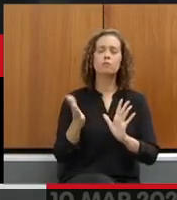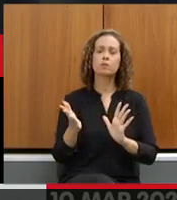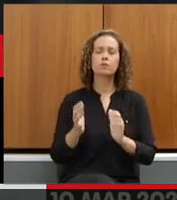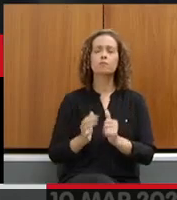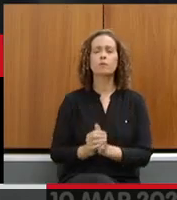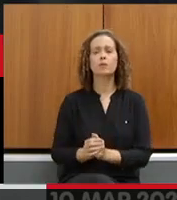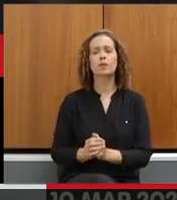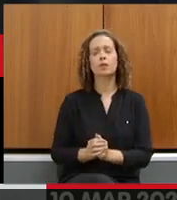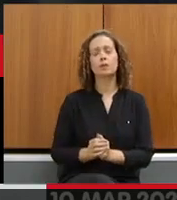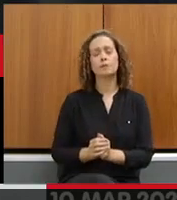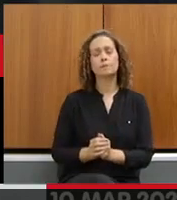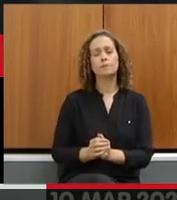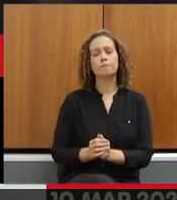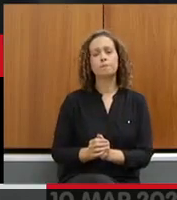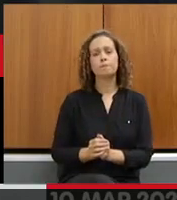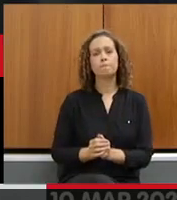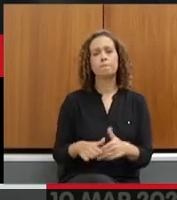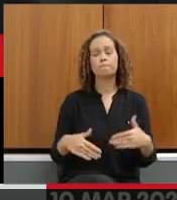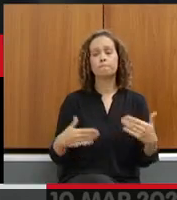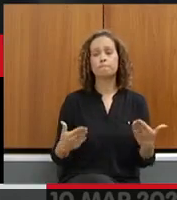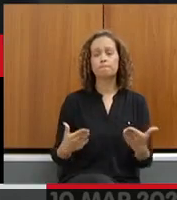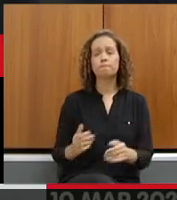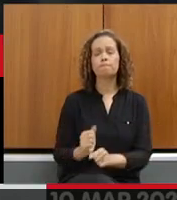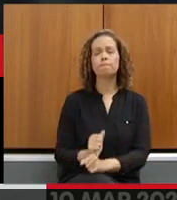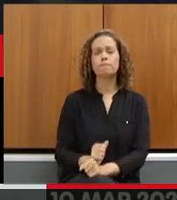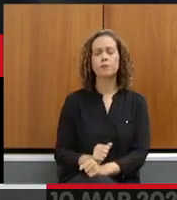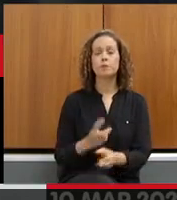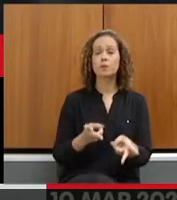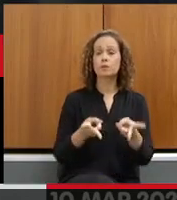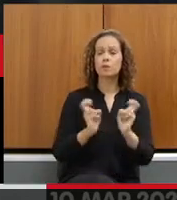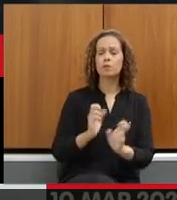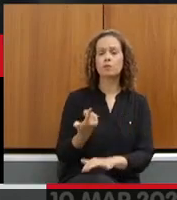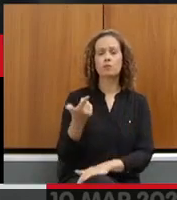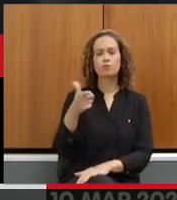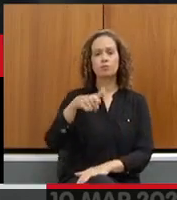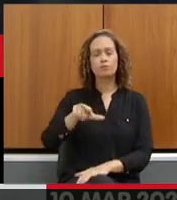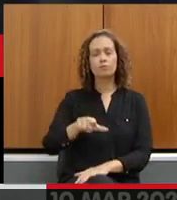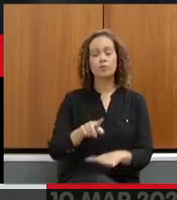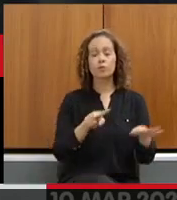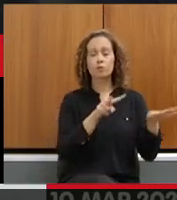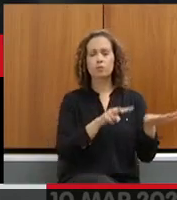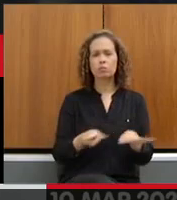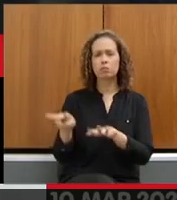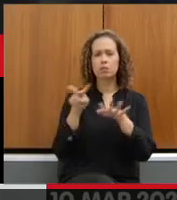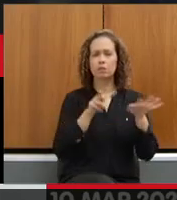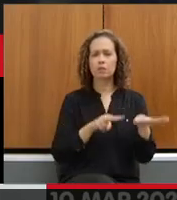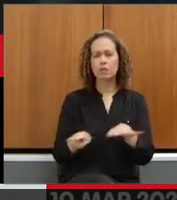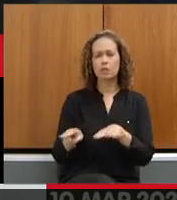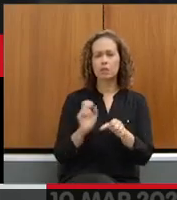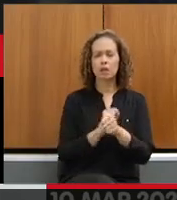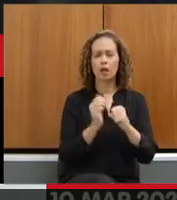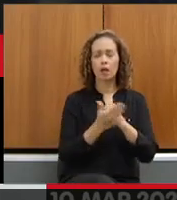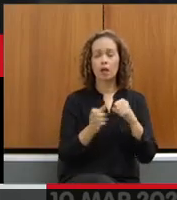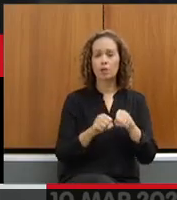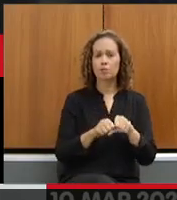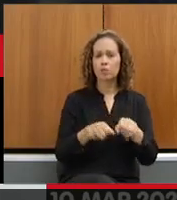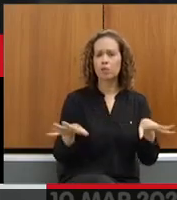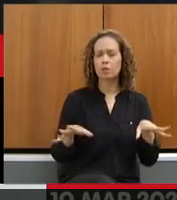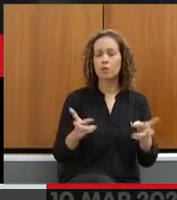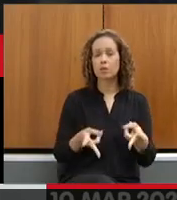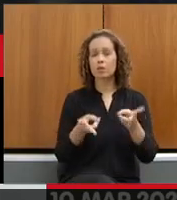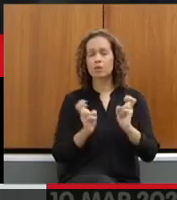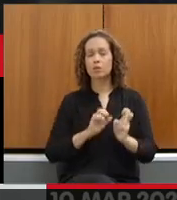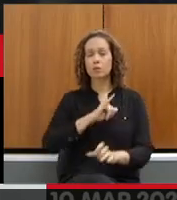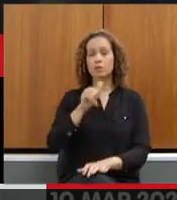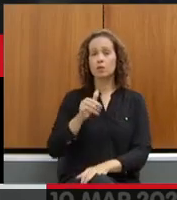de alta e quando nós vemos então novamente a semanas epidemiológica nós vemos que em